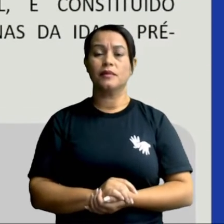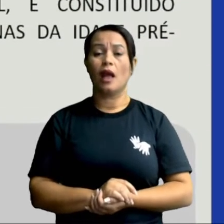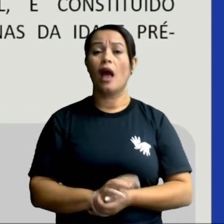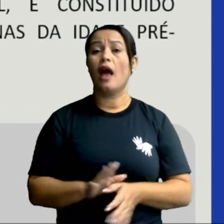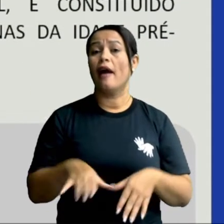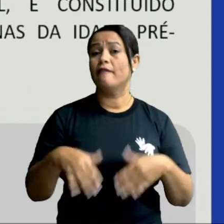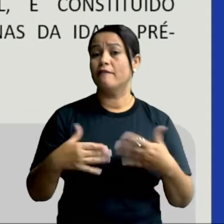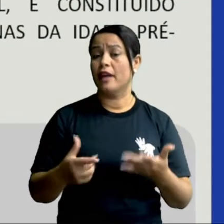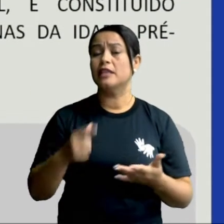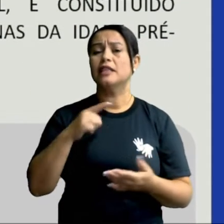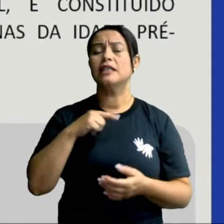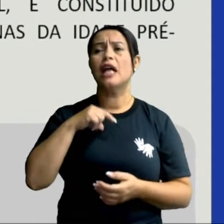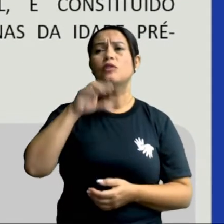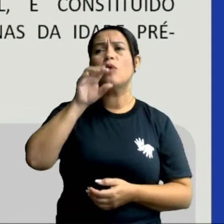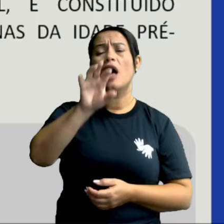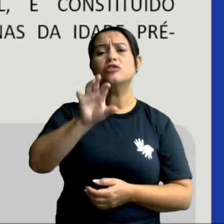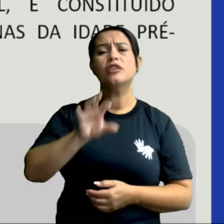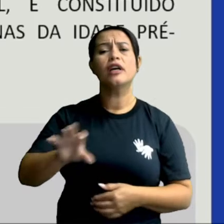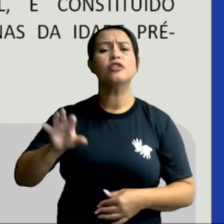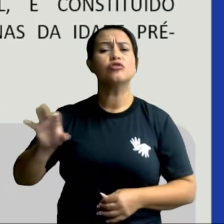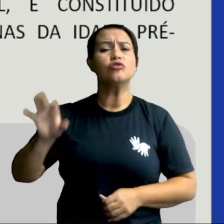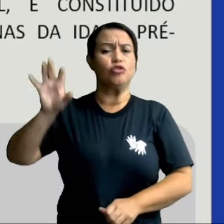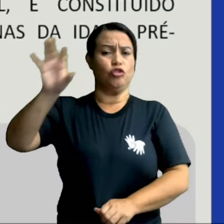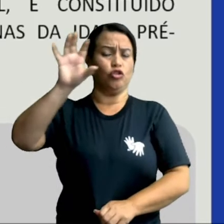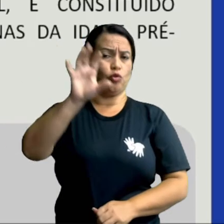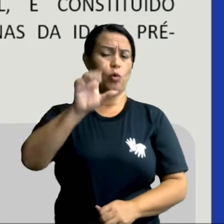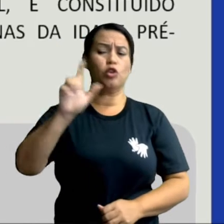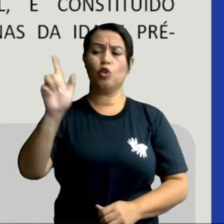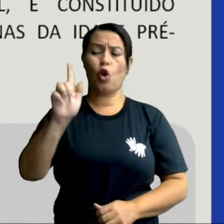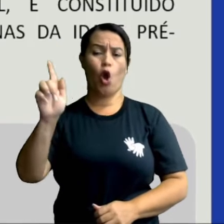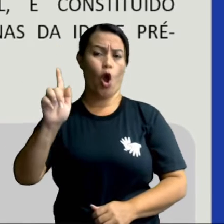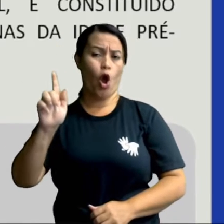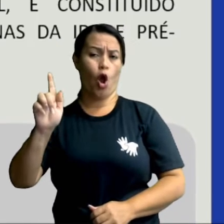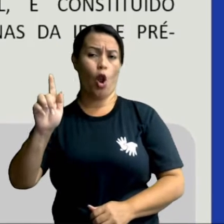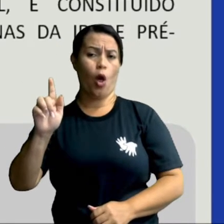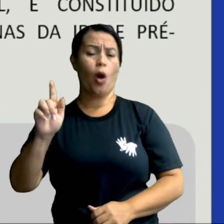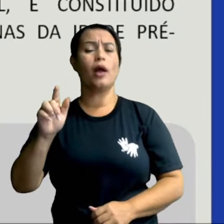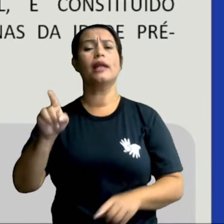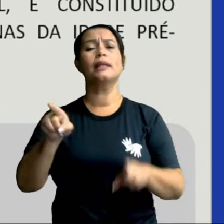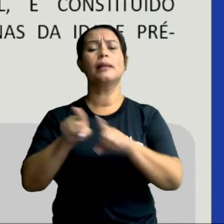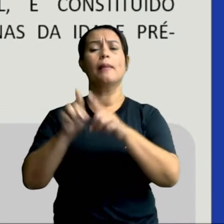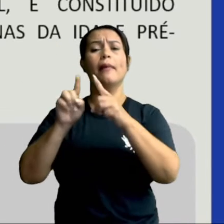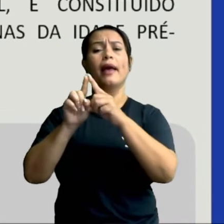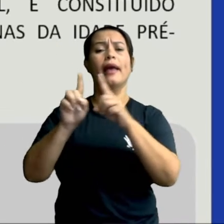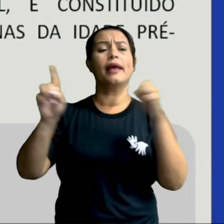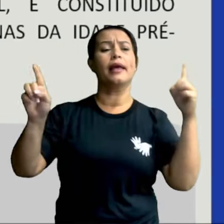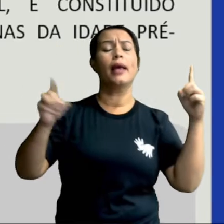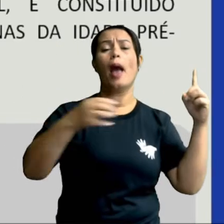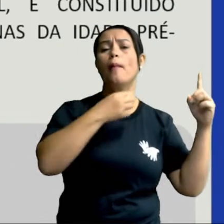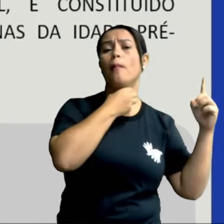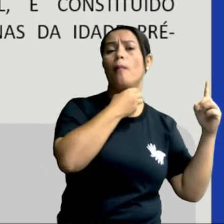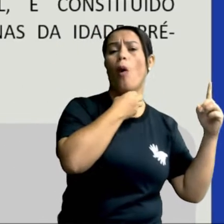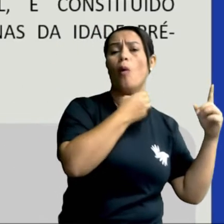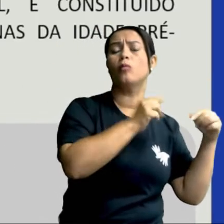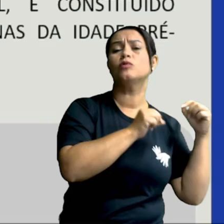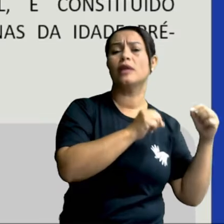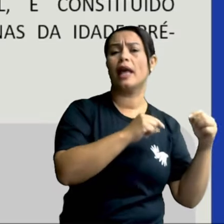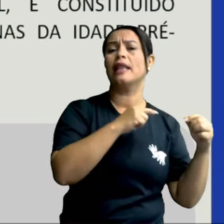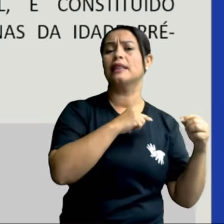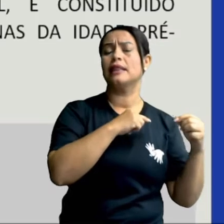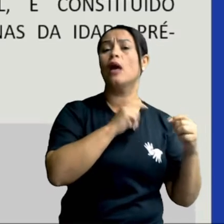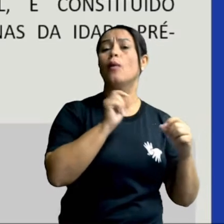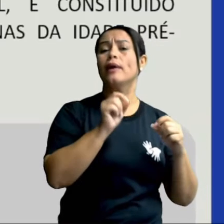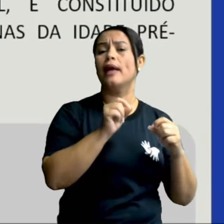As regiões limítrofes, né, a Glória do Goitá e Pombo, próximas ao agreste, apresentam-se mais